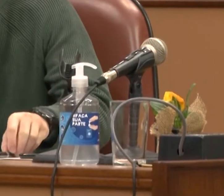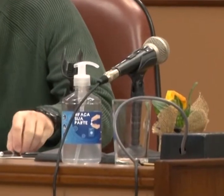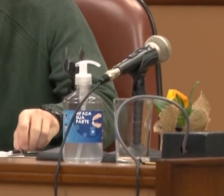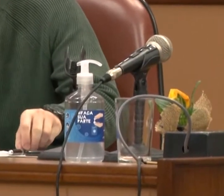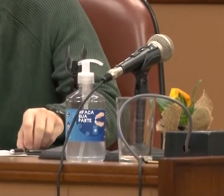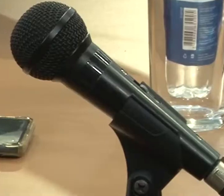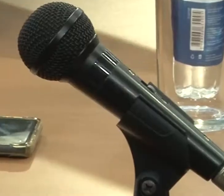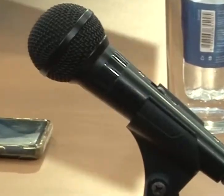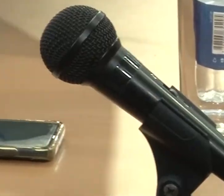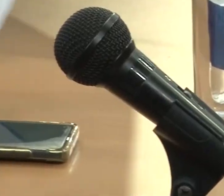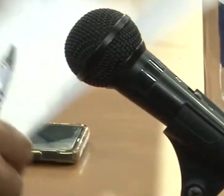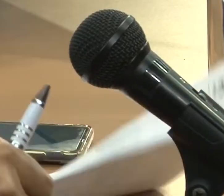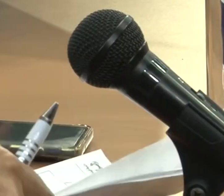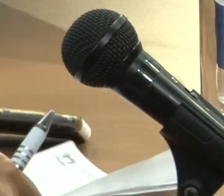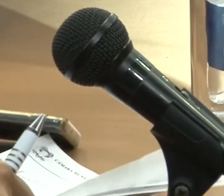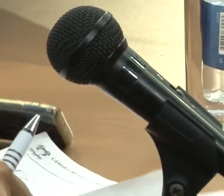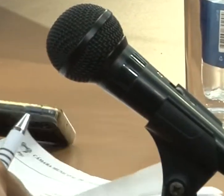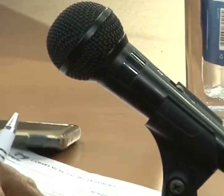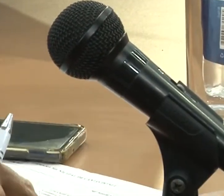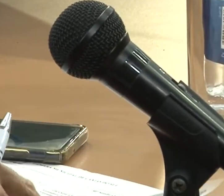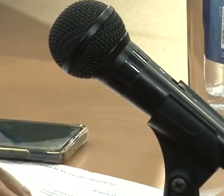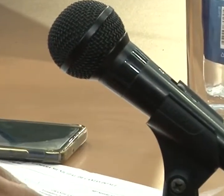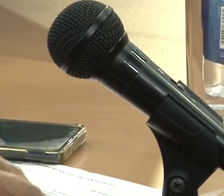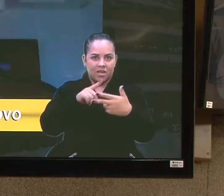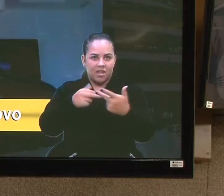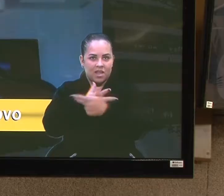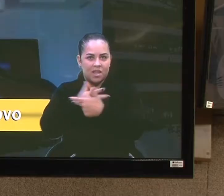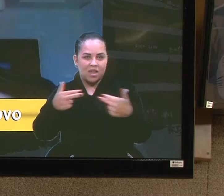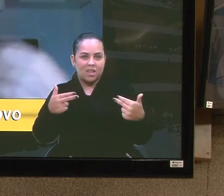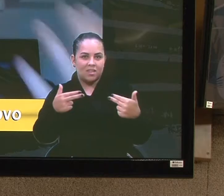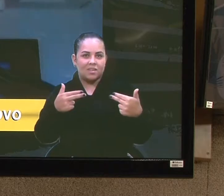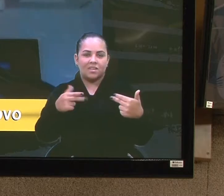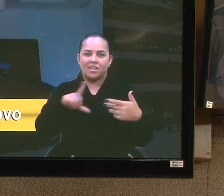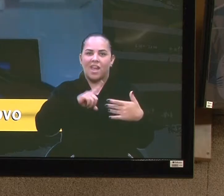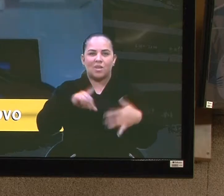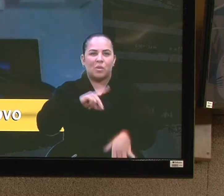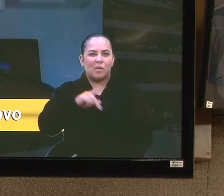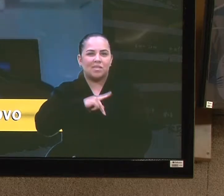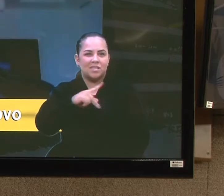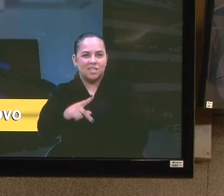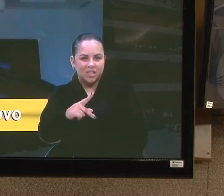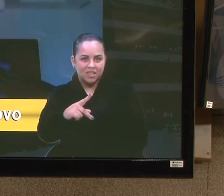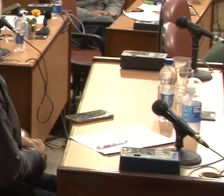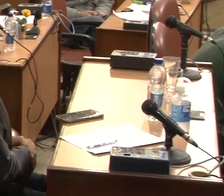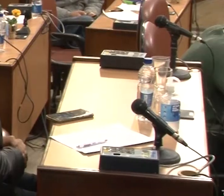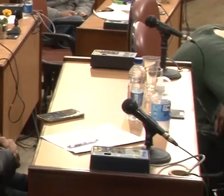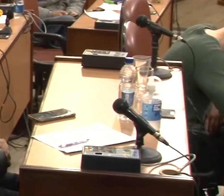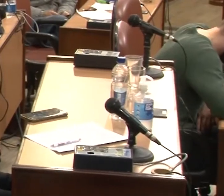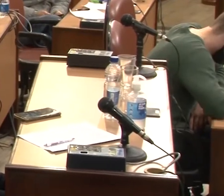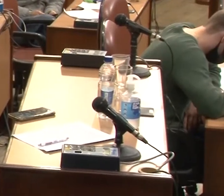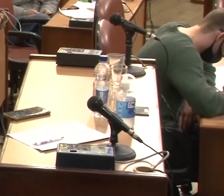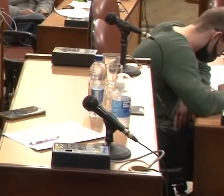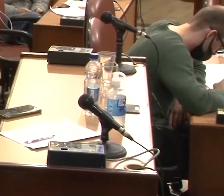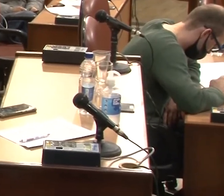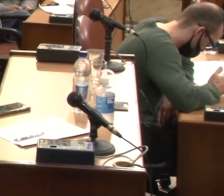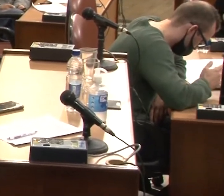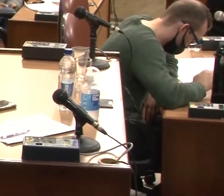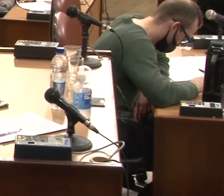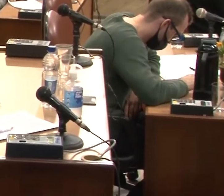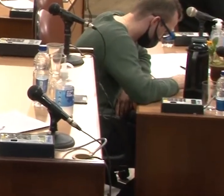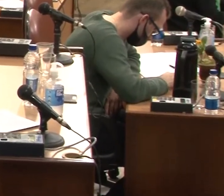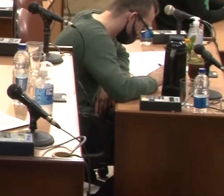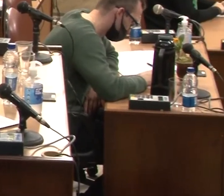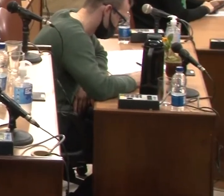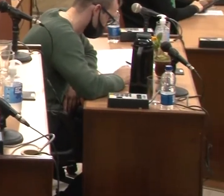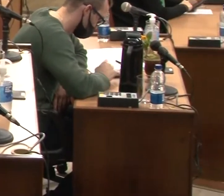que esses cargos recebam acima do teto constitucional, que hoje é de R$ 39.200. Houve ampla discussão entre os